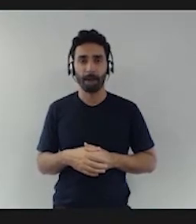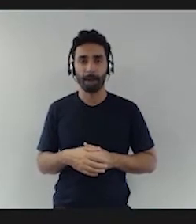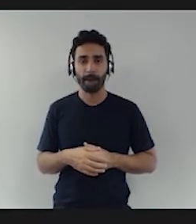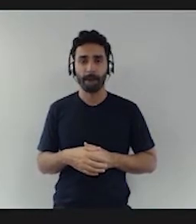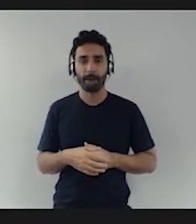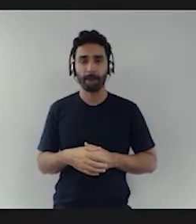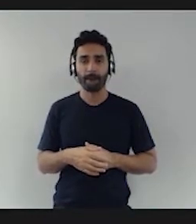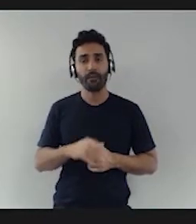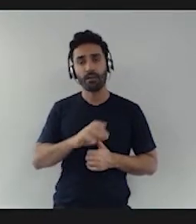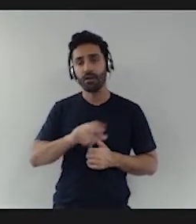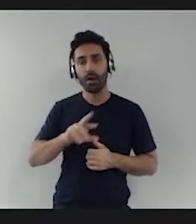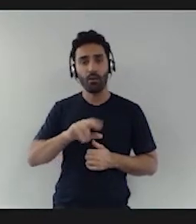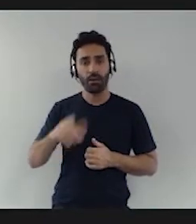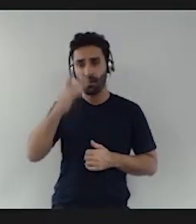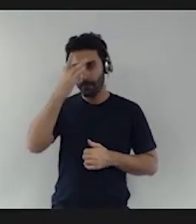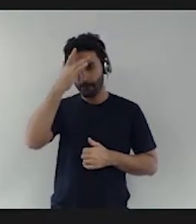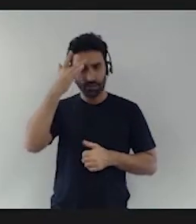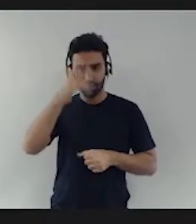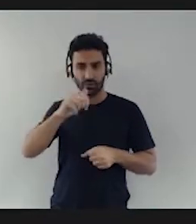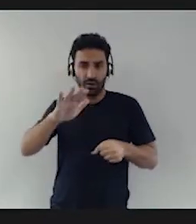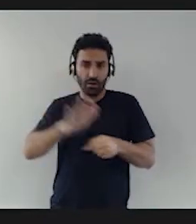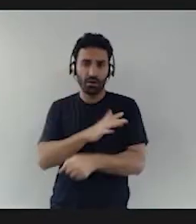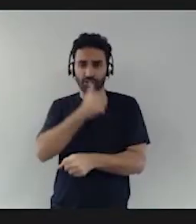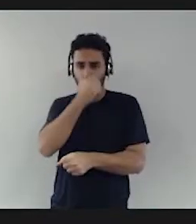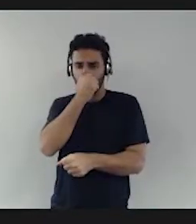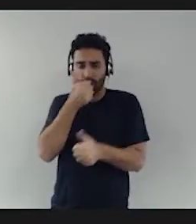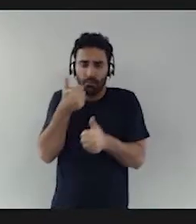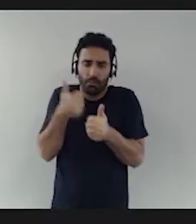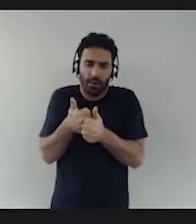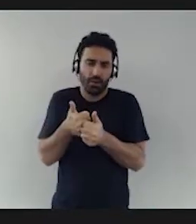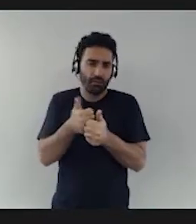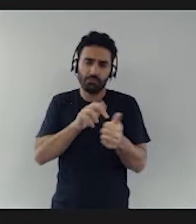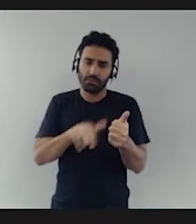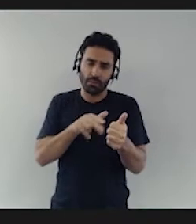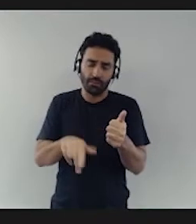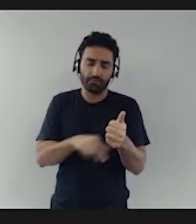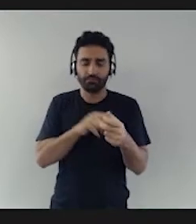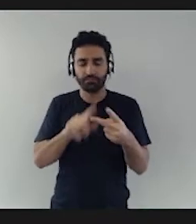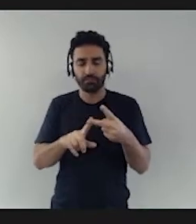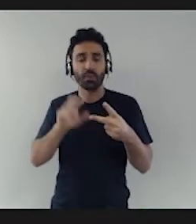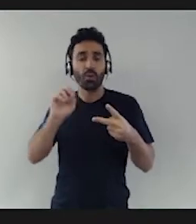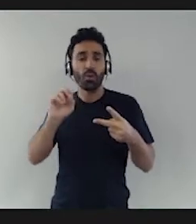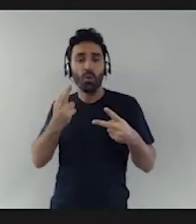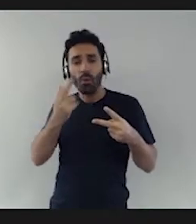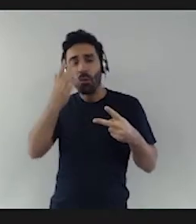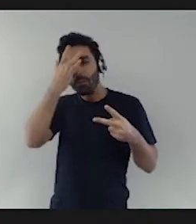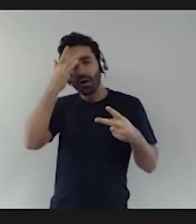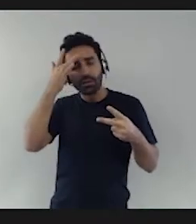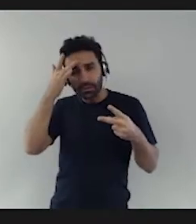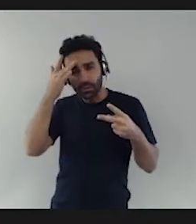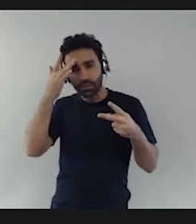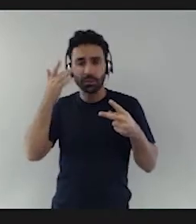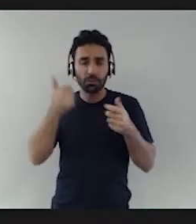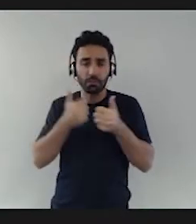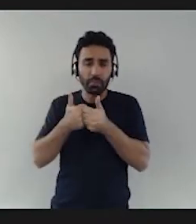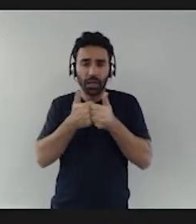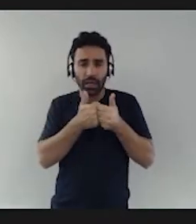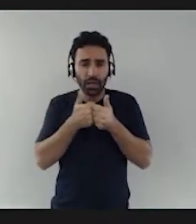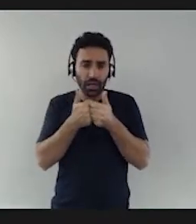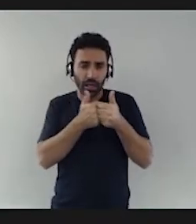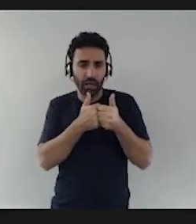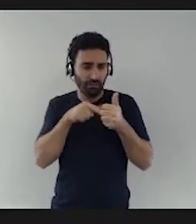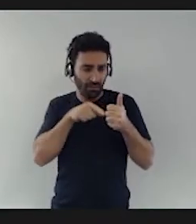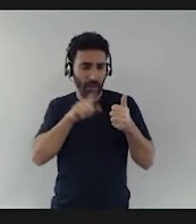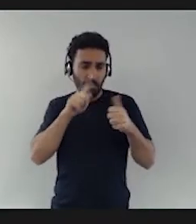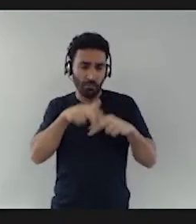um acúmulo de pessoas no mesmo lugar, não é exatamente o adensamento que favorece o